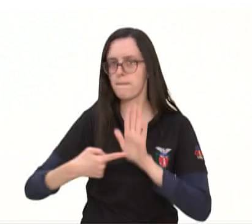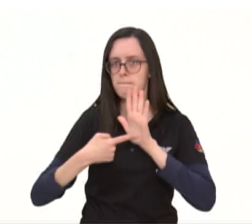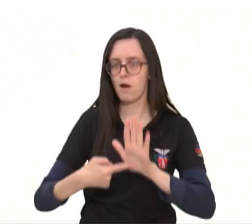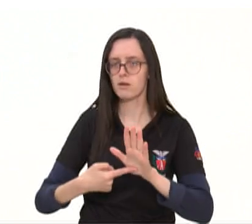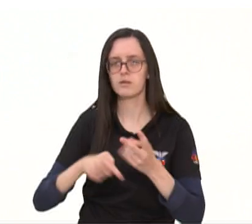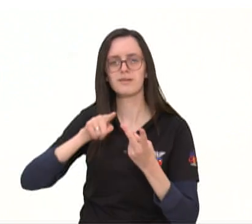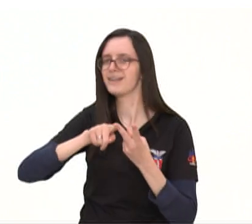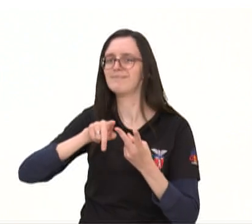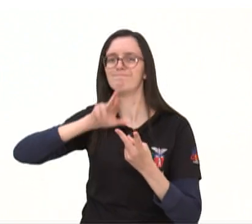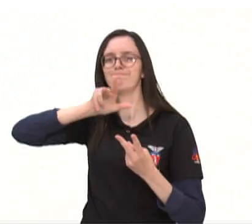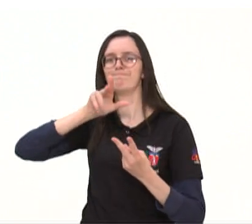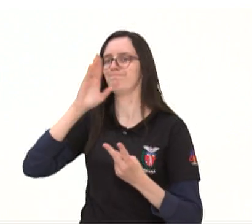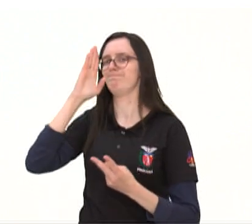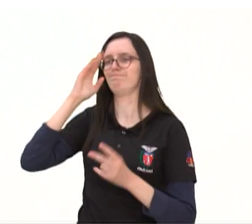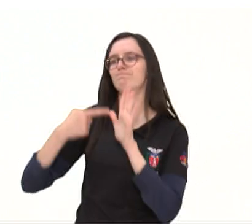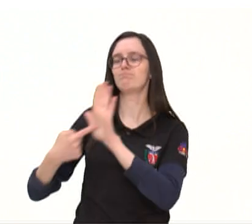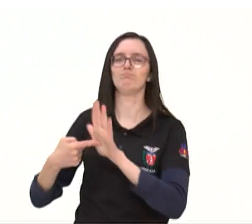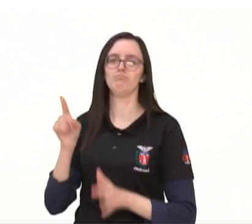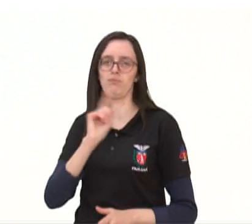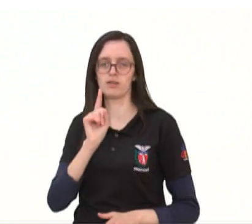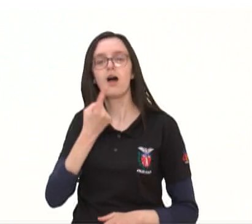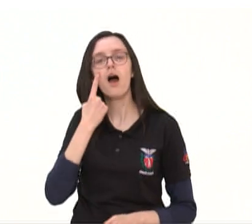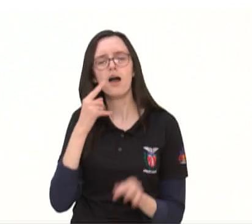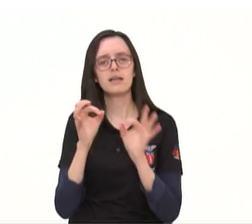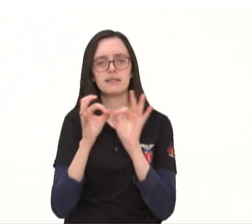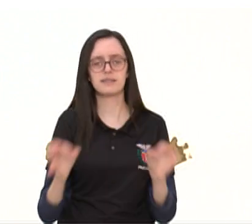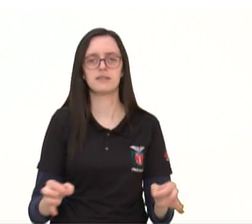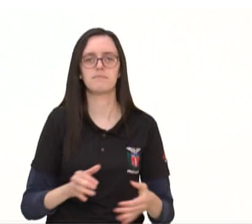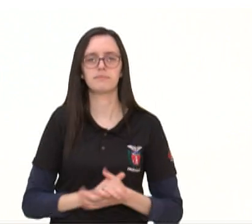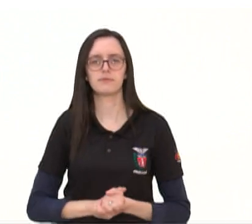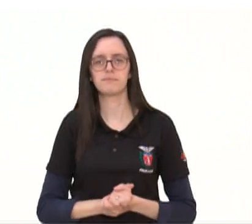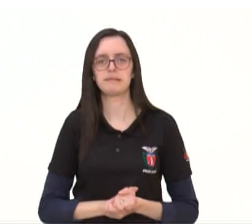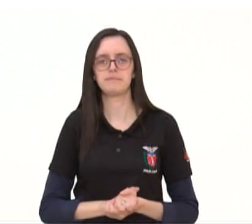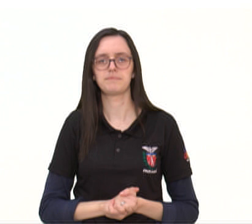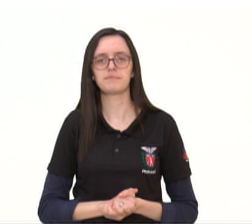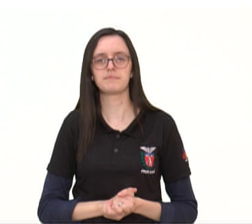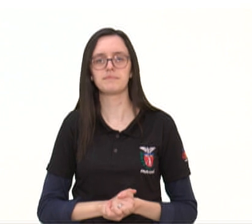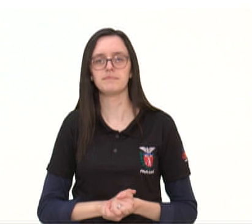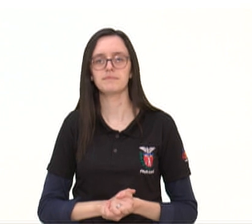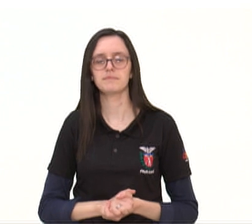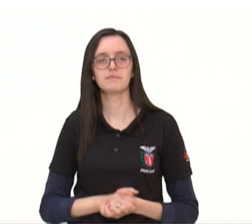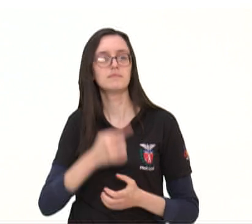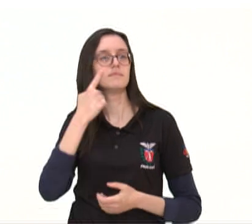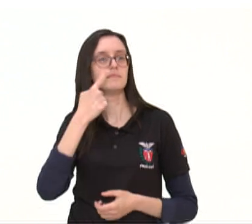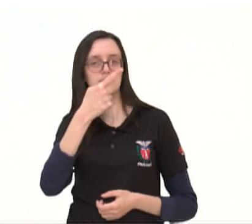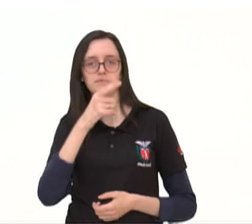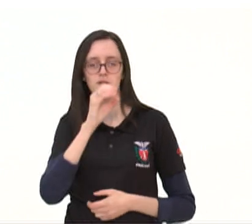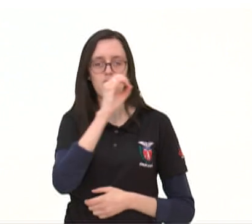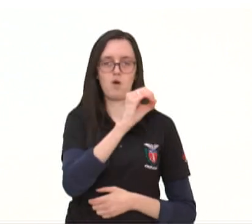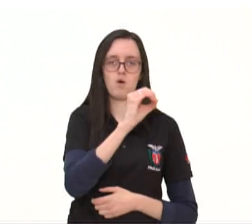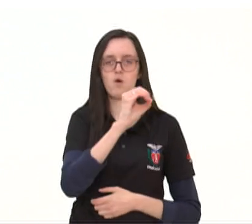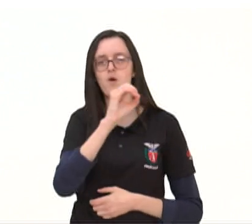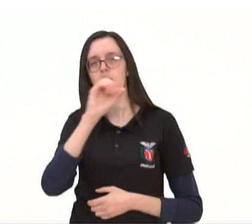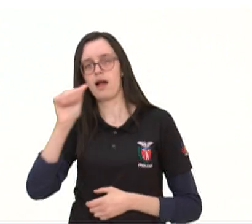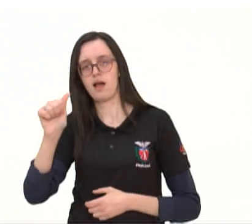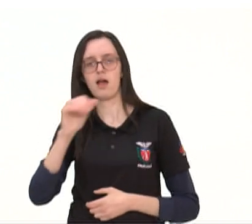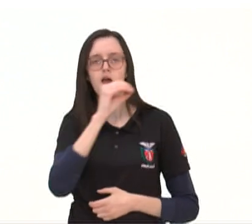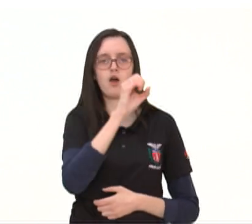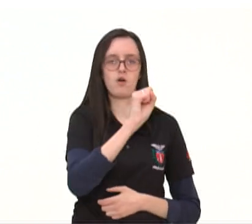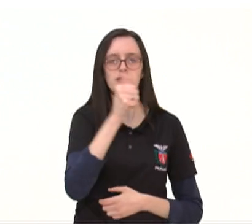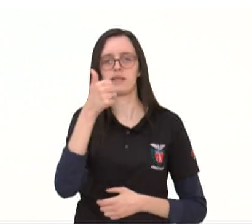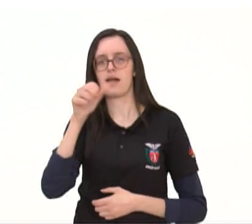artigos indefinidos. Bem simples. Artigos definidos: o, os, a, as.